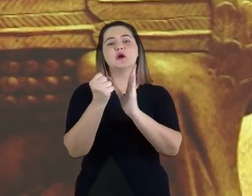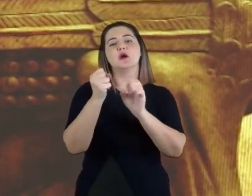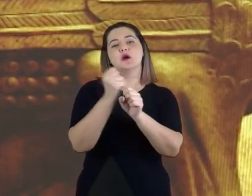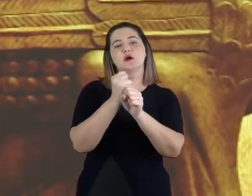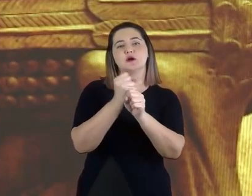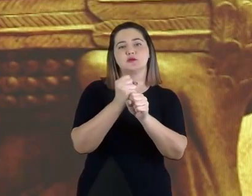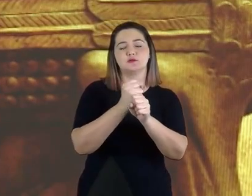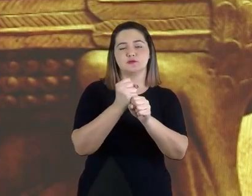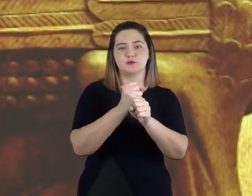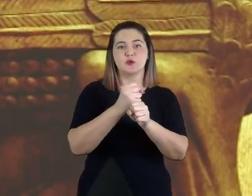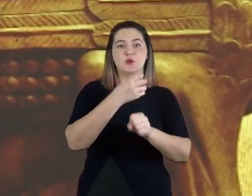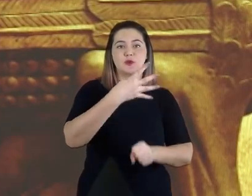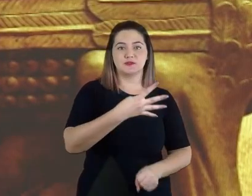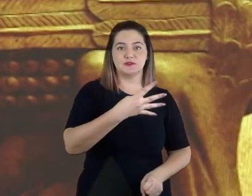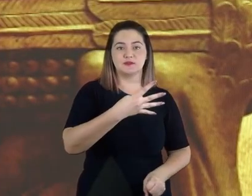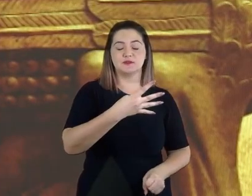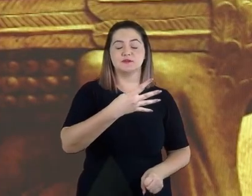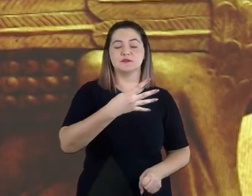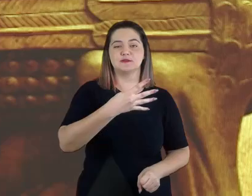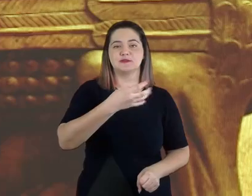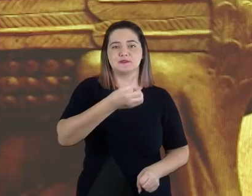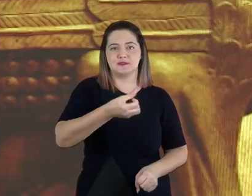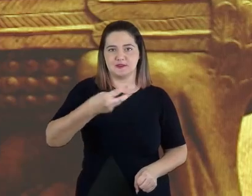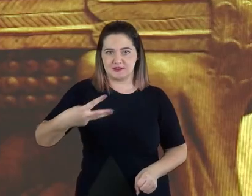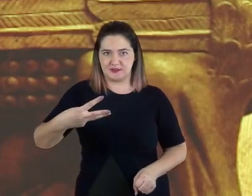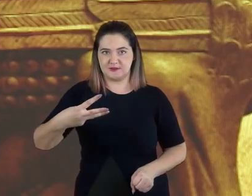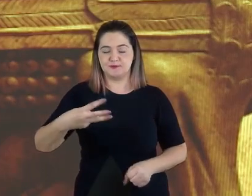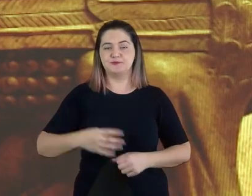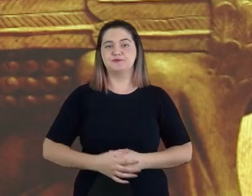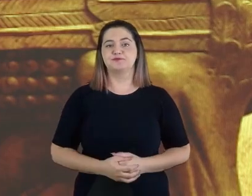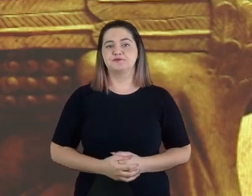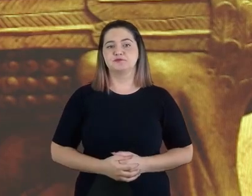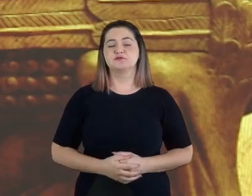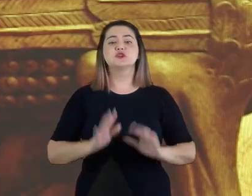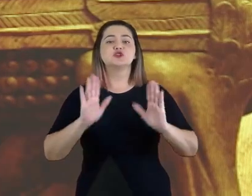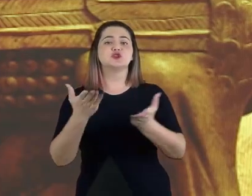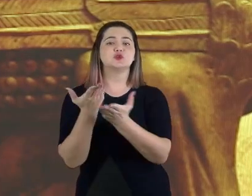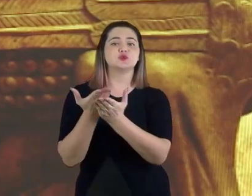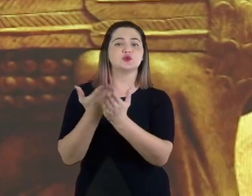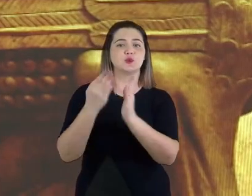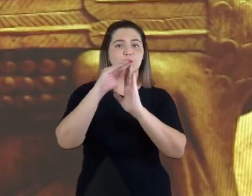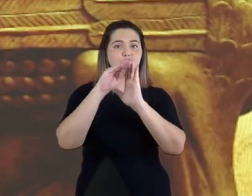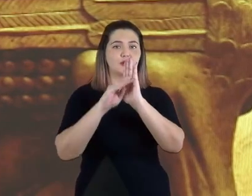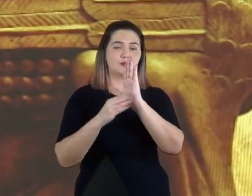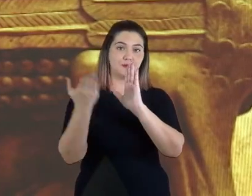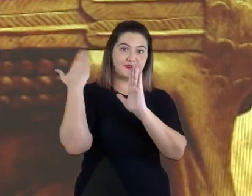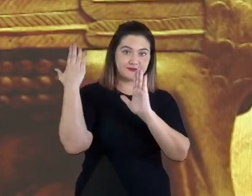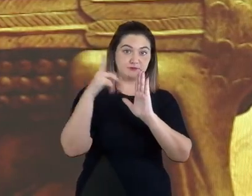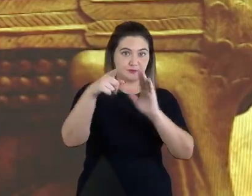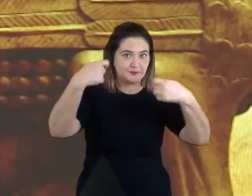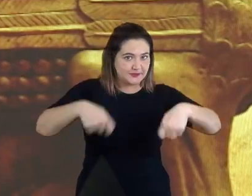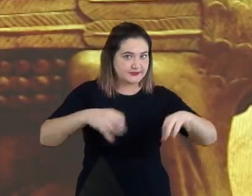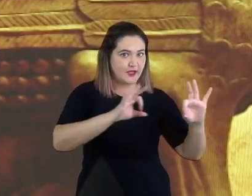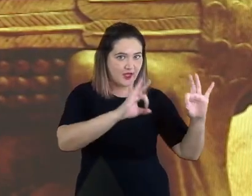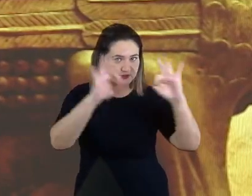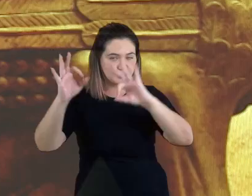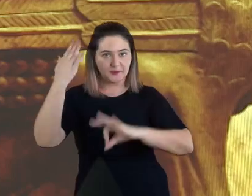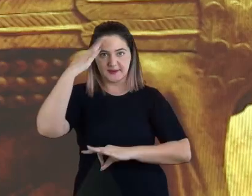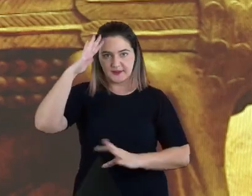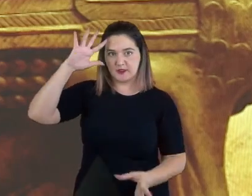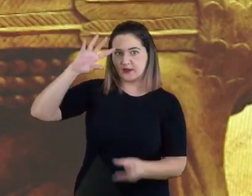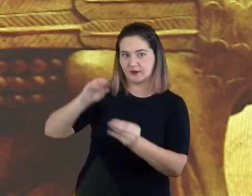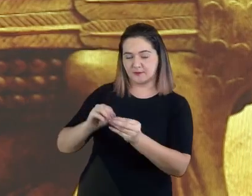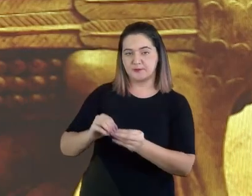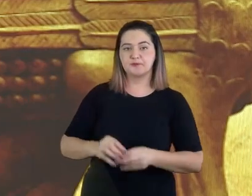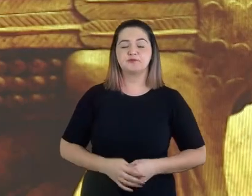476, quando houve a divisão do império. Nós também já estudamos em programas anteriores, que você deve assistir, que esse pequeno